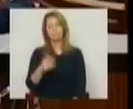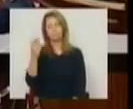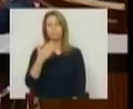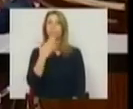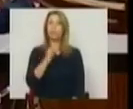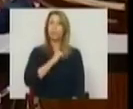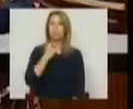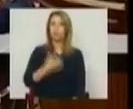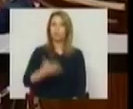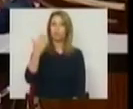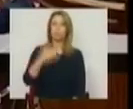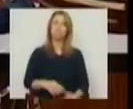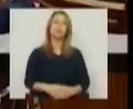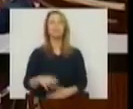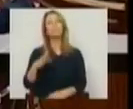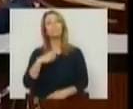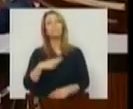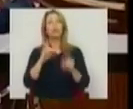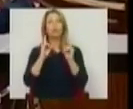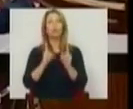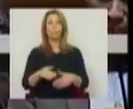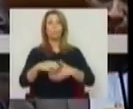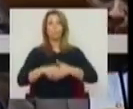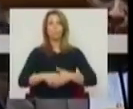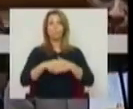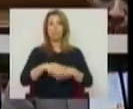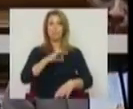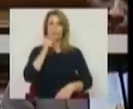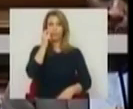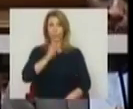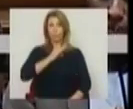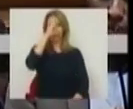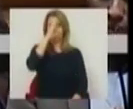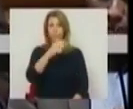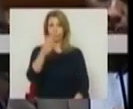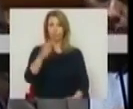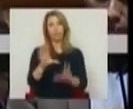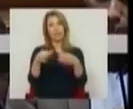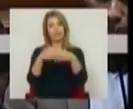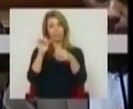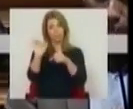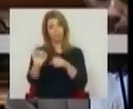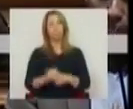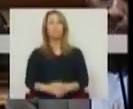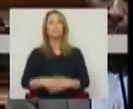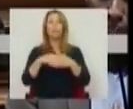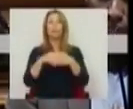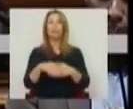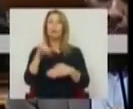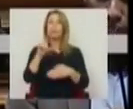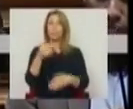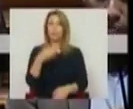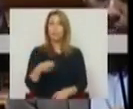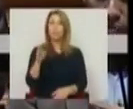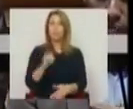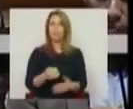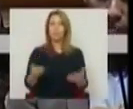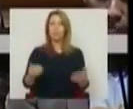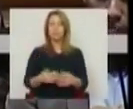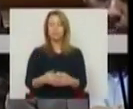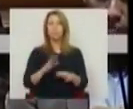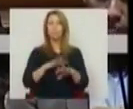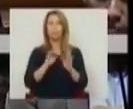Obrigado, Sr. Presidente. Queria começar por cumprimentar o Sr. Ministro e a sua equipa, cumprimentar também o Partido Socialista